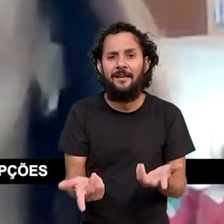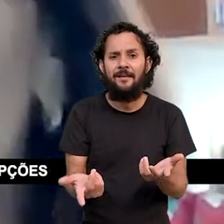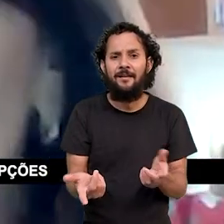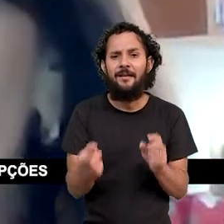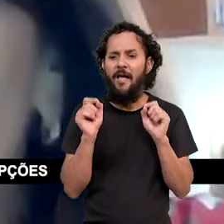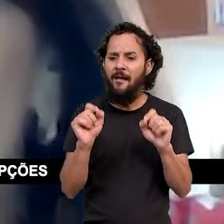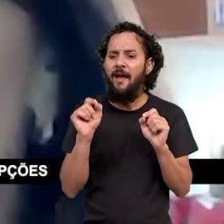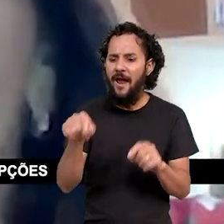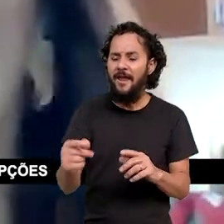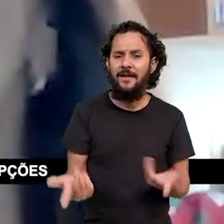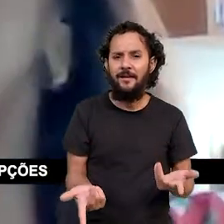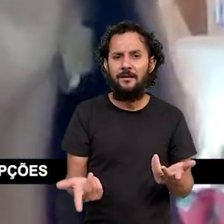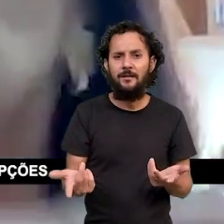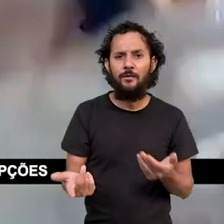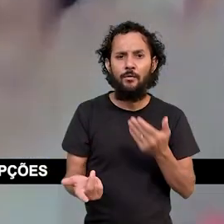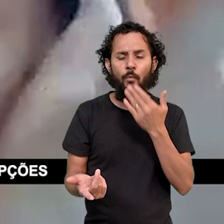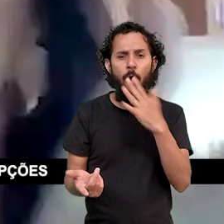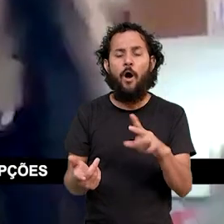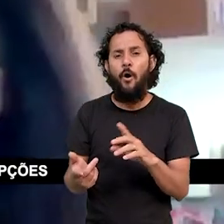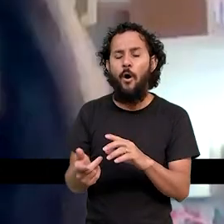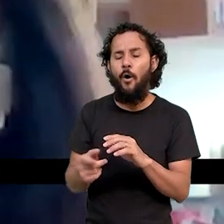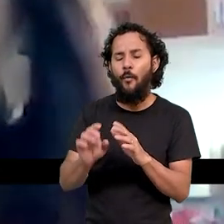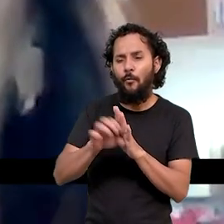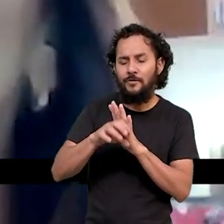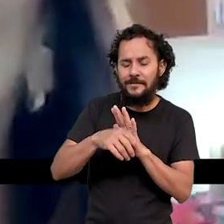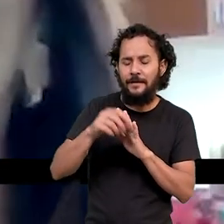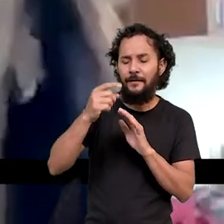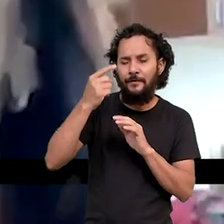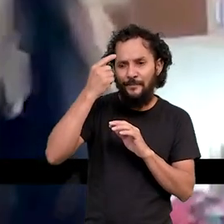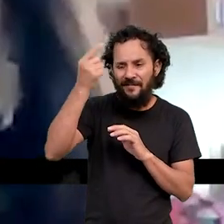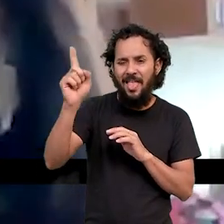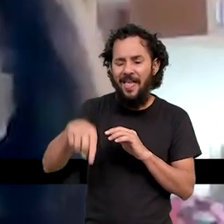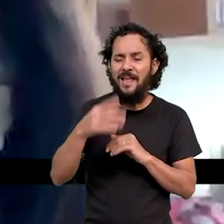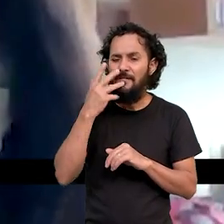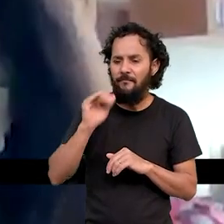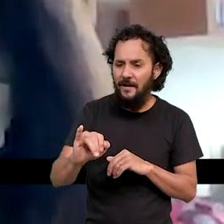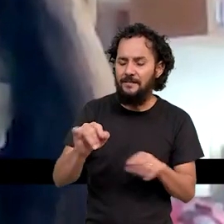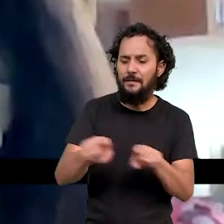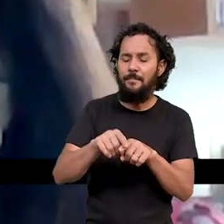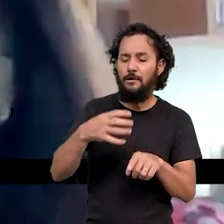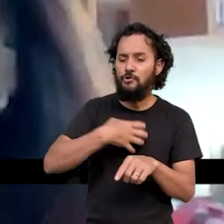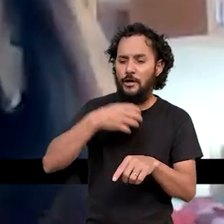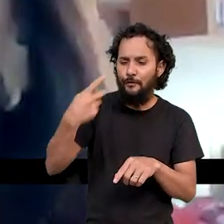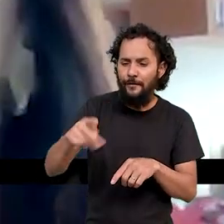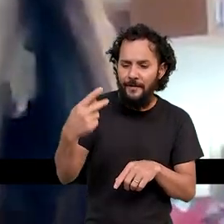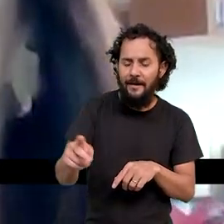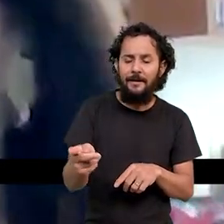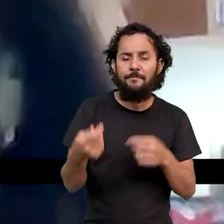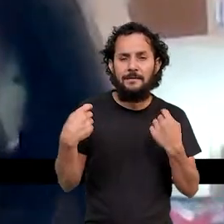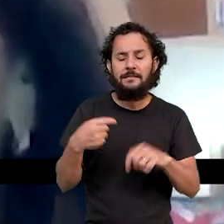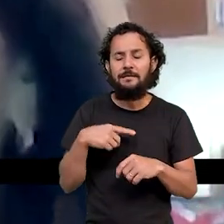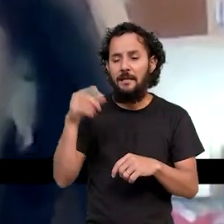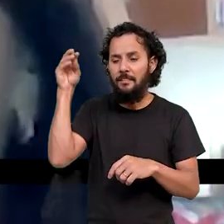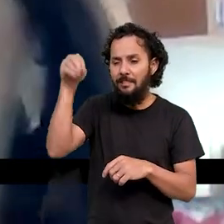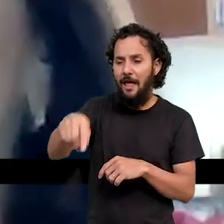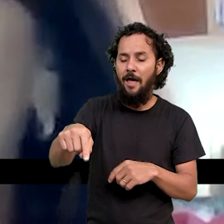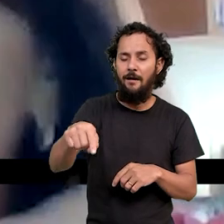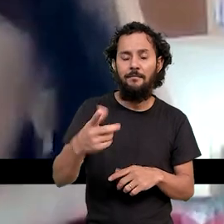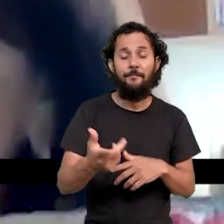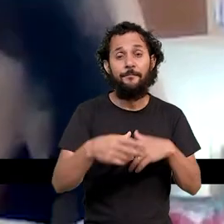Quem são esses sujeitos? Quais concepções de infâncias, quais concepções de crianças devem